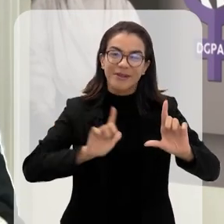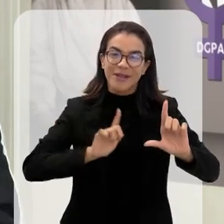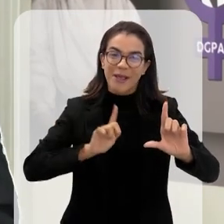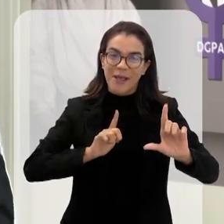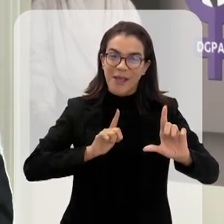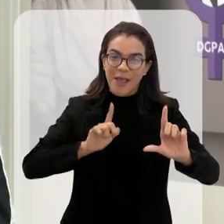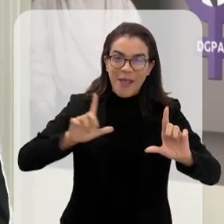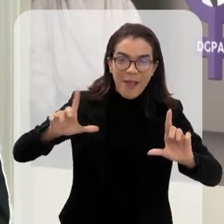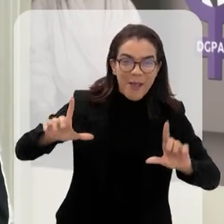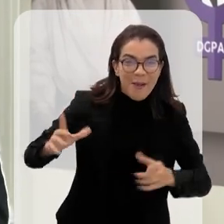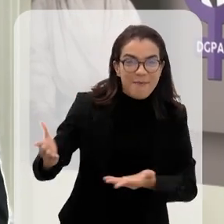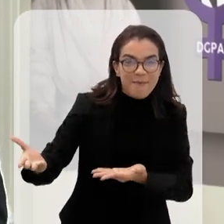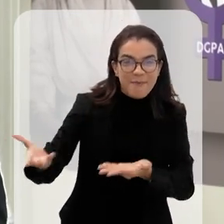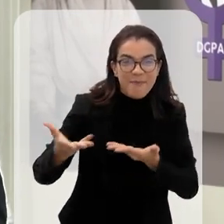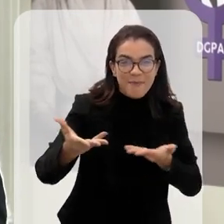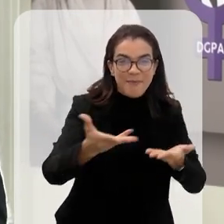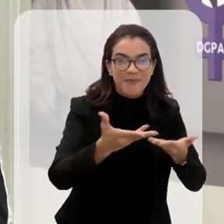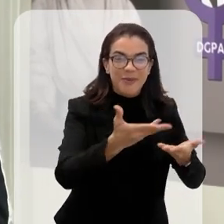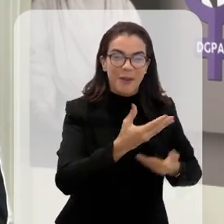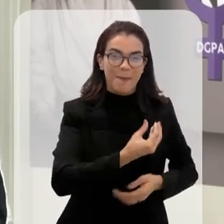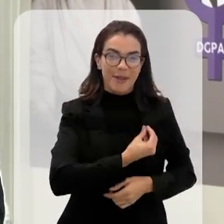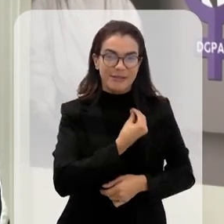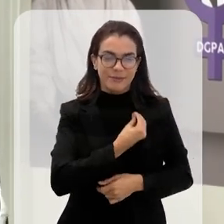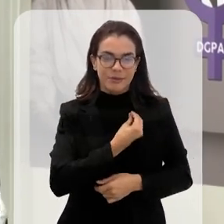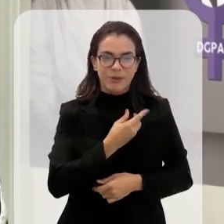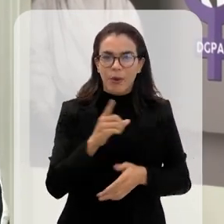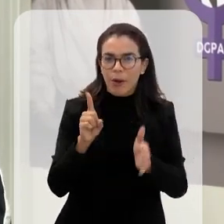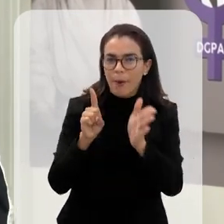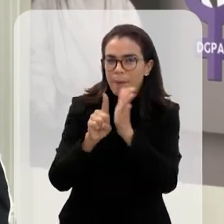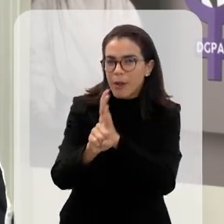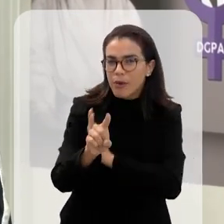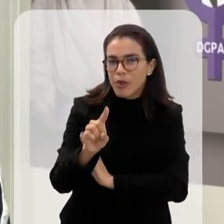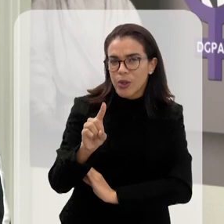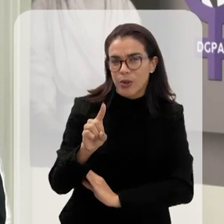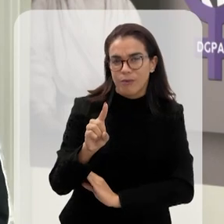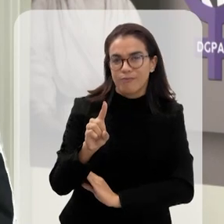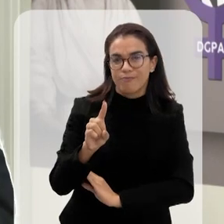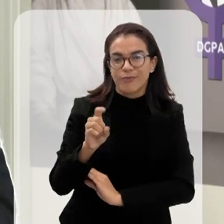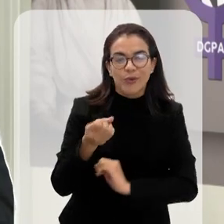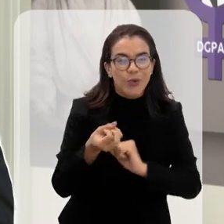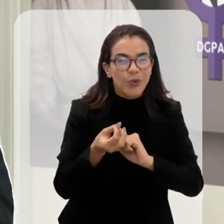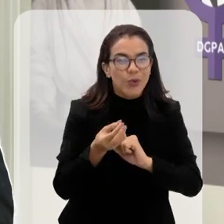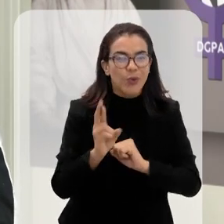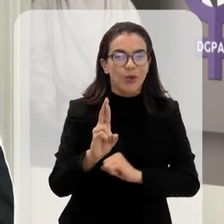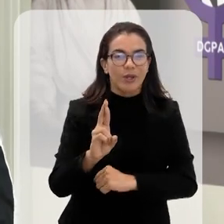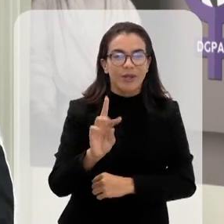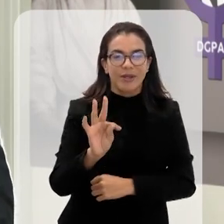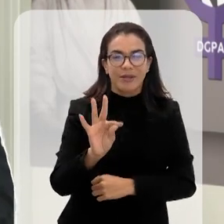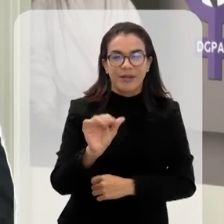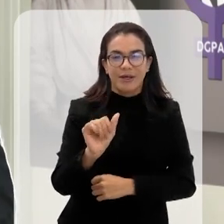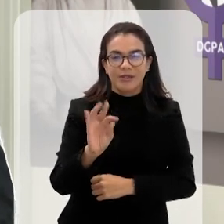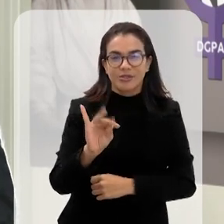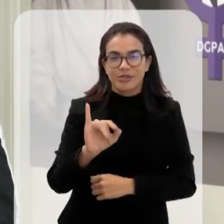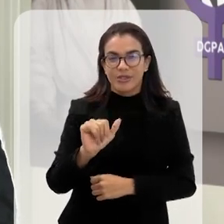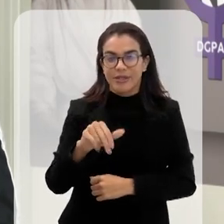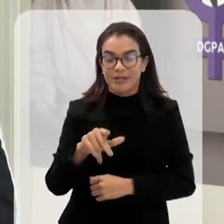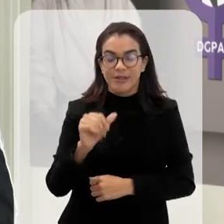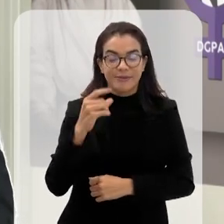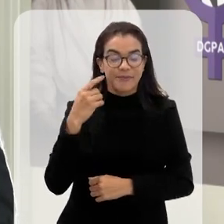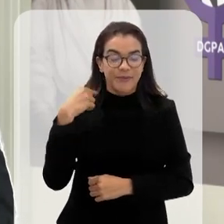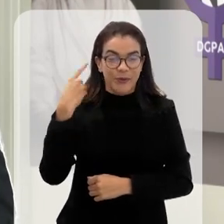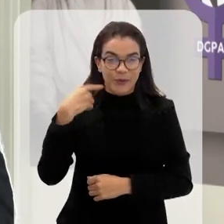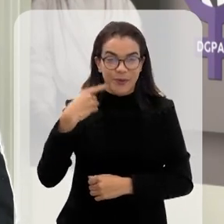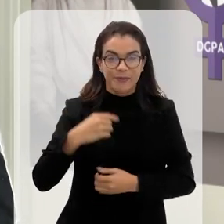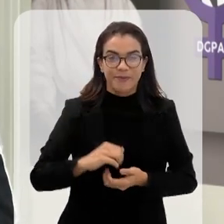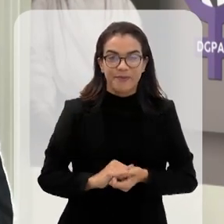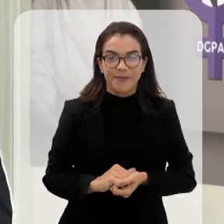ter a participação maior das nossas meninas, mas eu queria lhe fazer uma pergunta, doutora Tatiana. E agora, para a